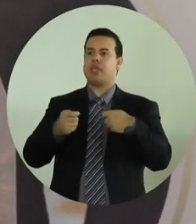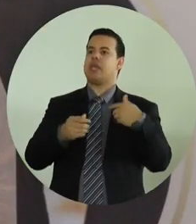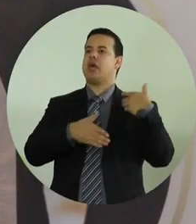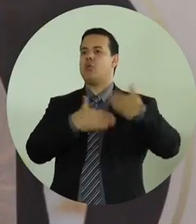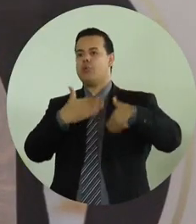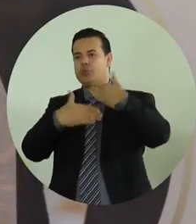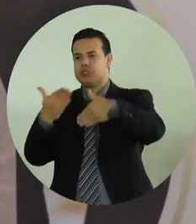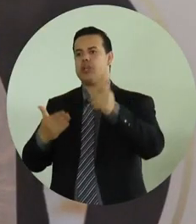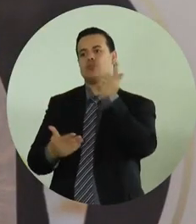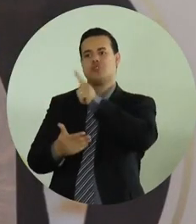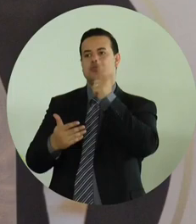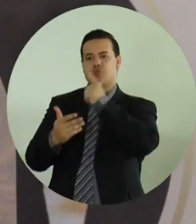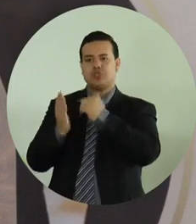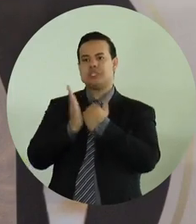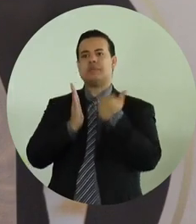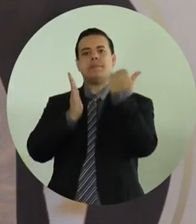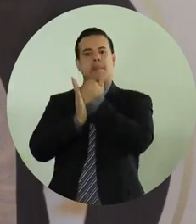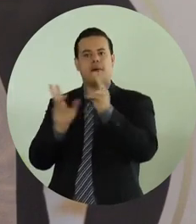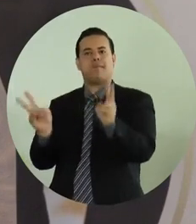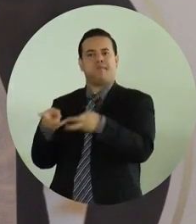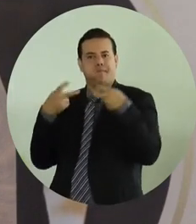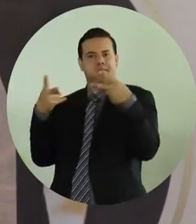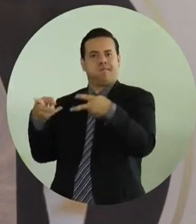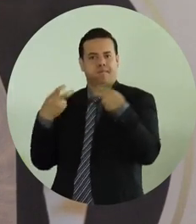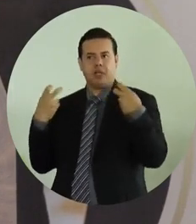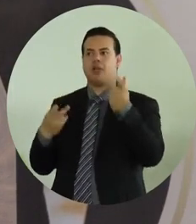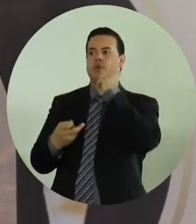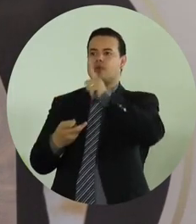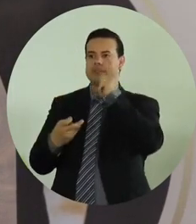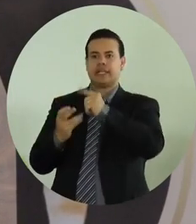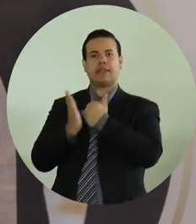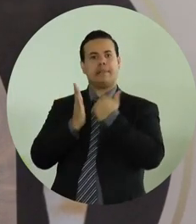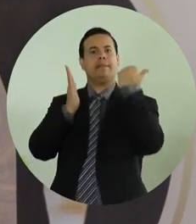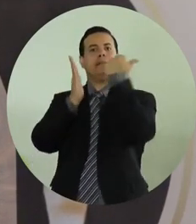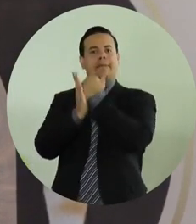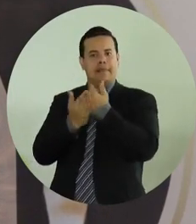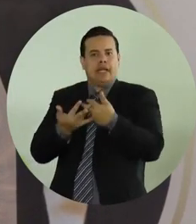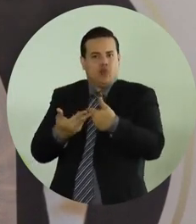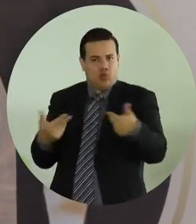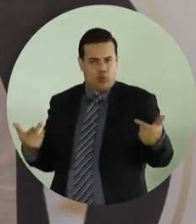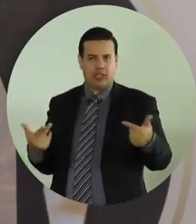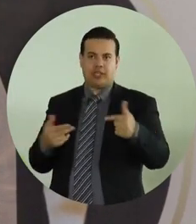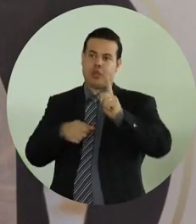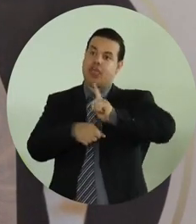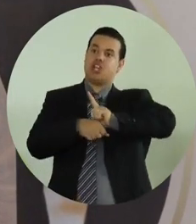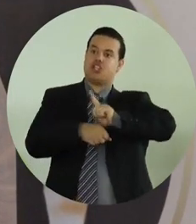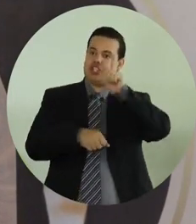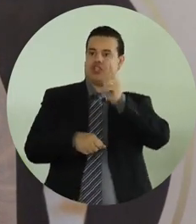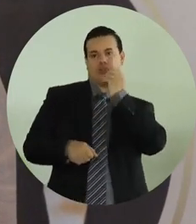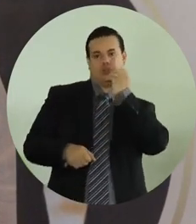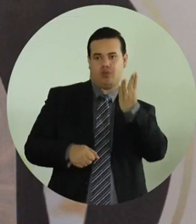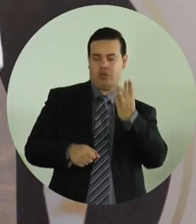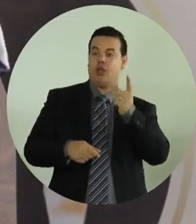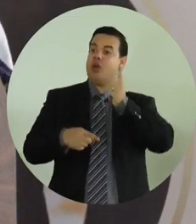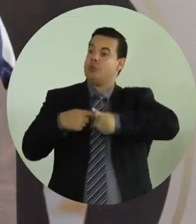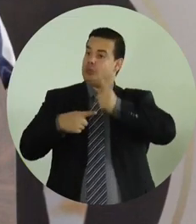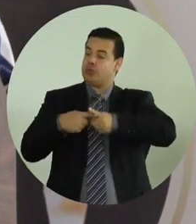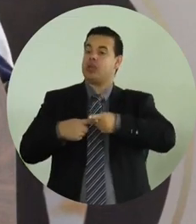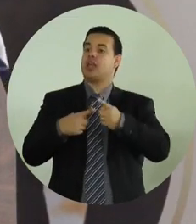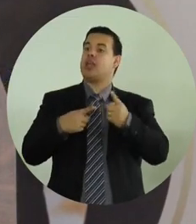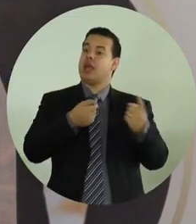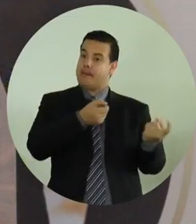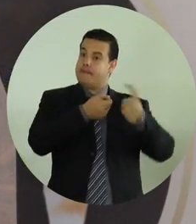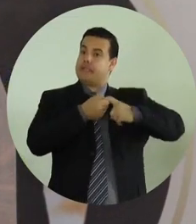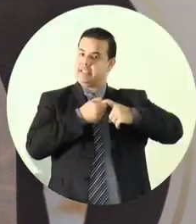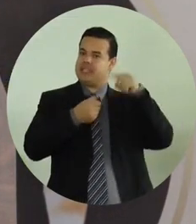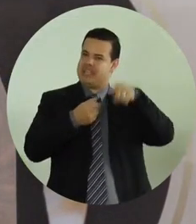obtenção de mais lucros, mais recursos a partir da gestão. Portanto, essa parceria nos era muito importante